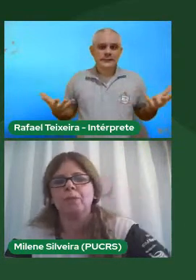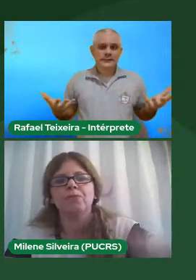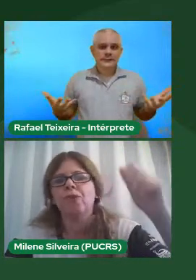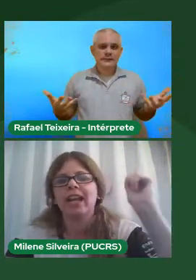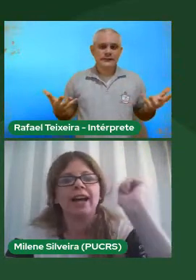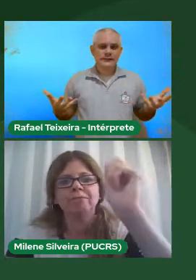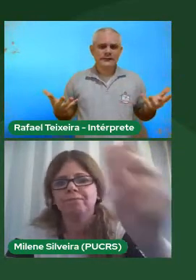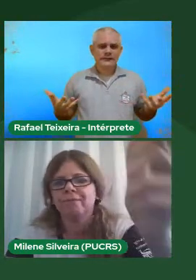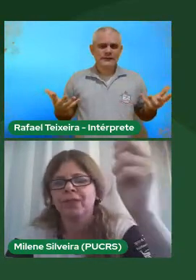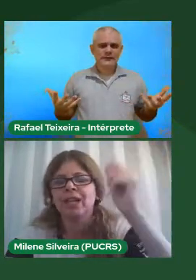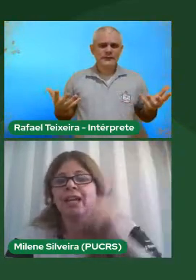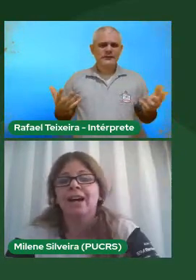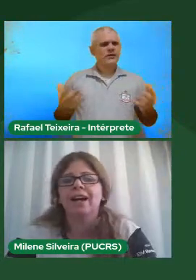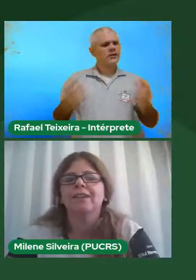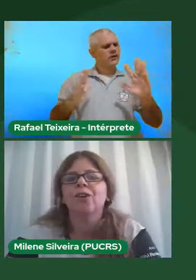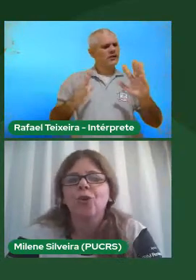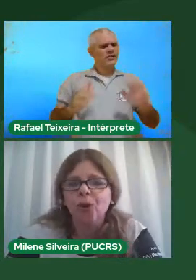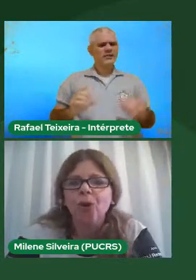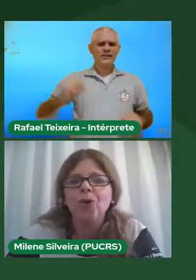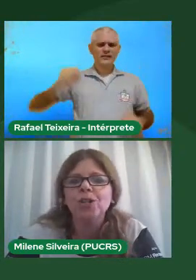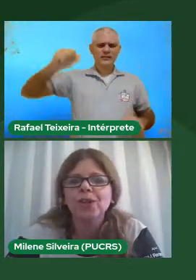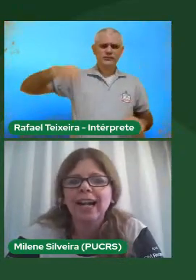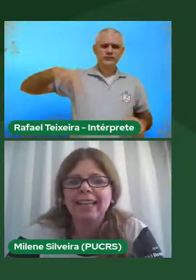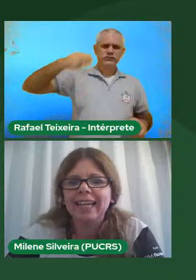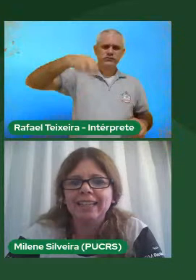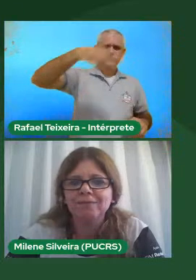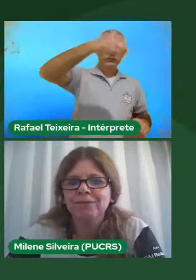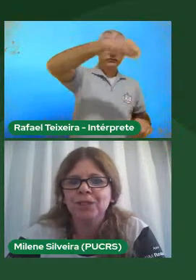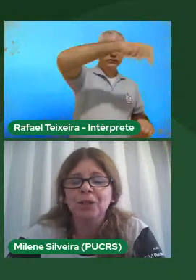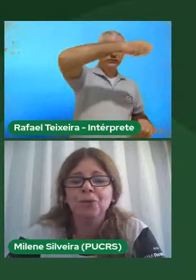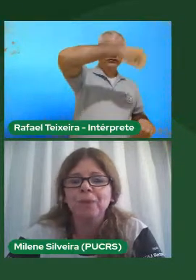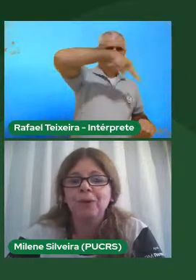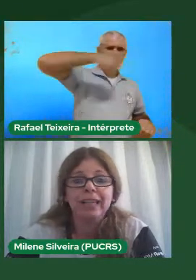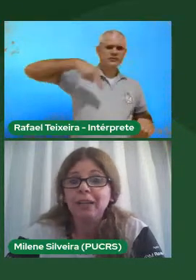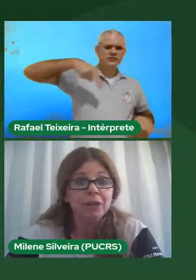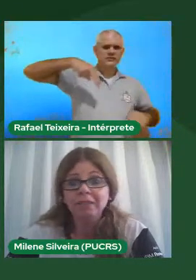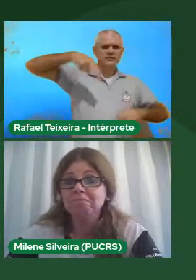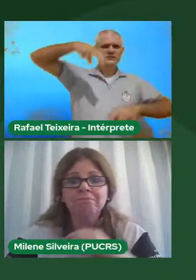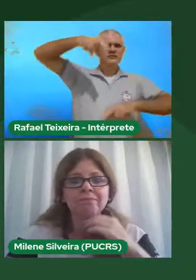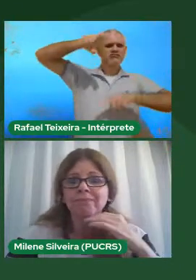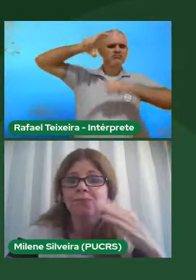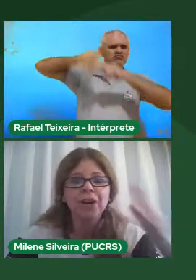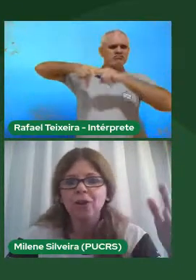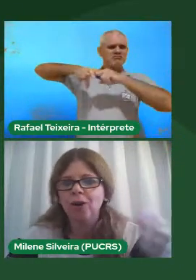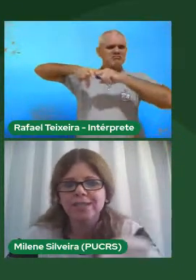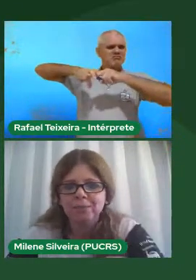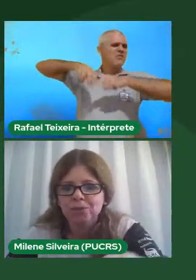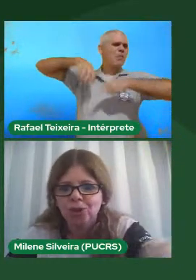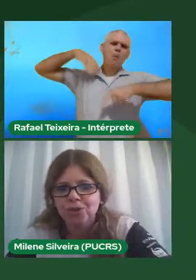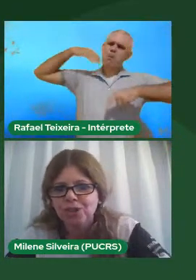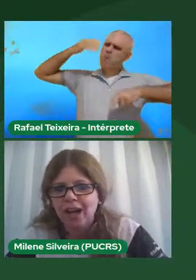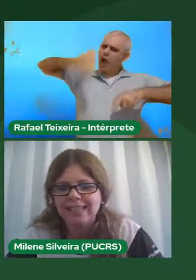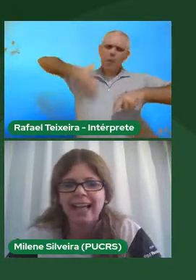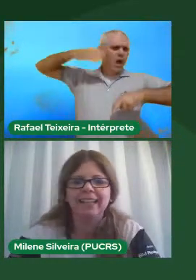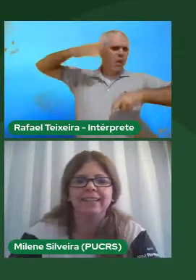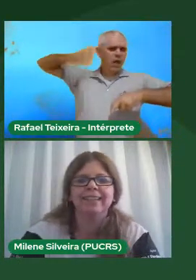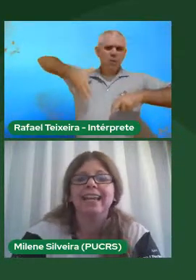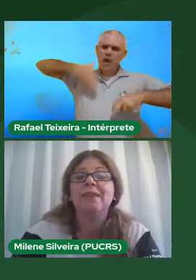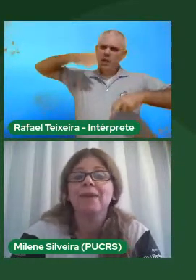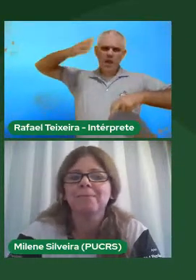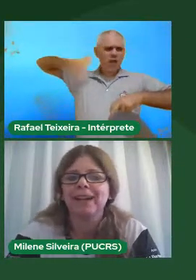Dom Norman foi lá, colocou sua cadeira num palquinho e falou, estamos todos nós